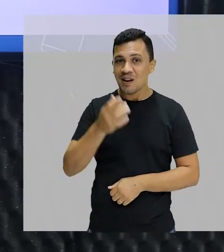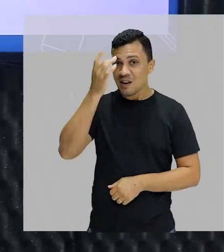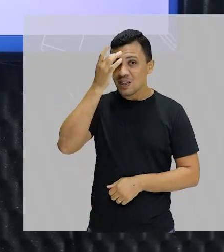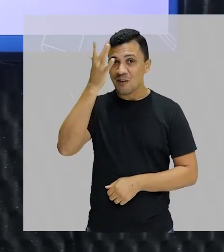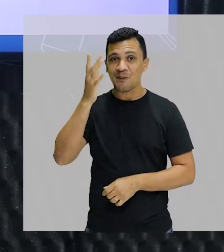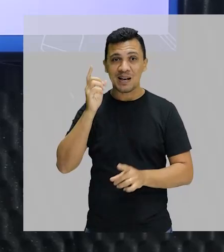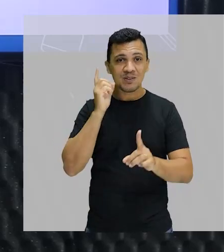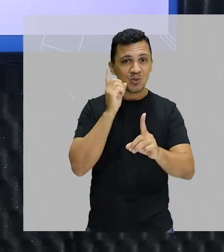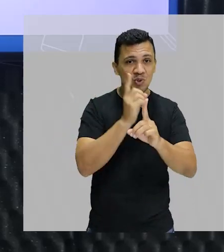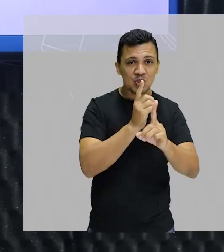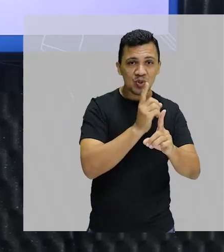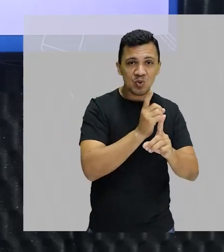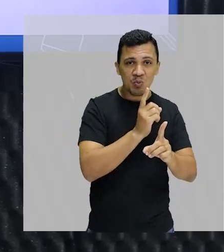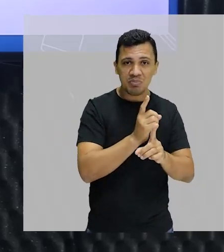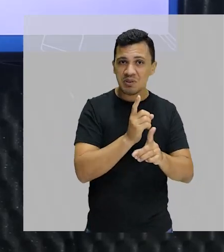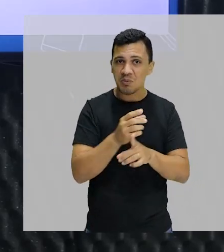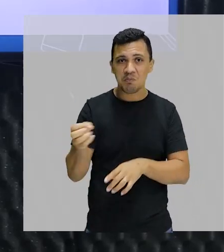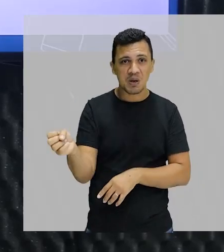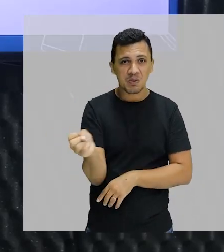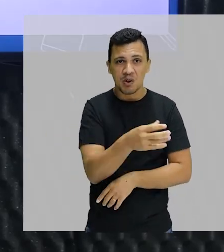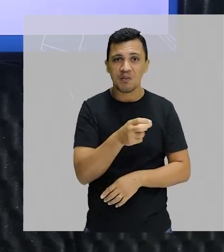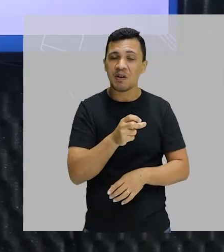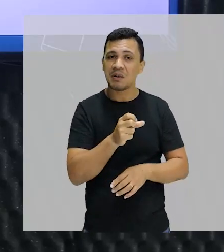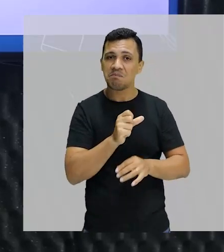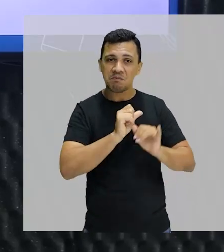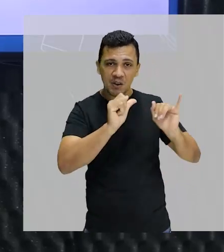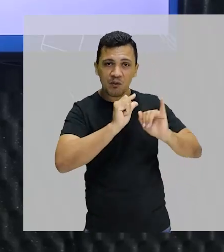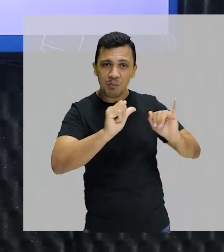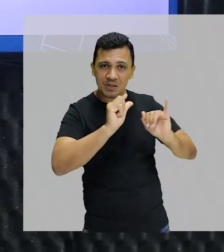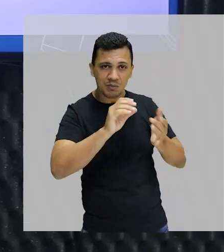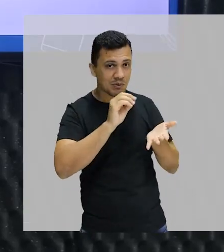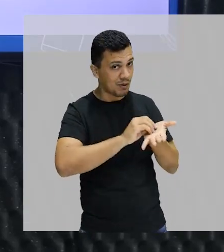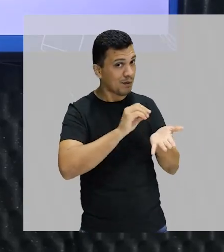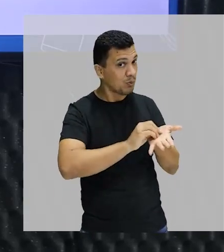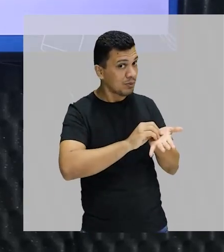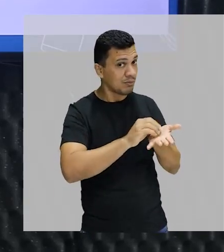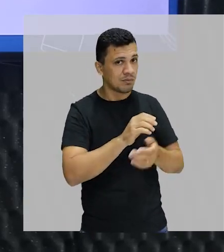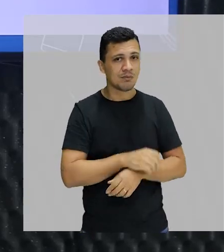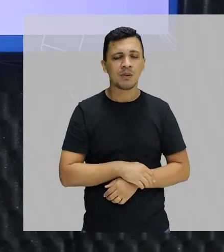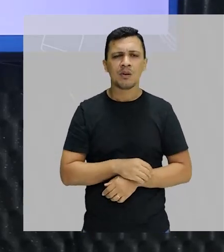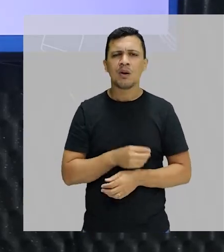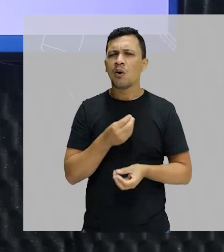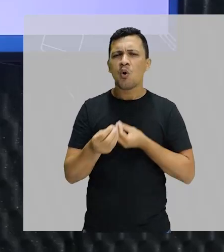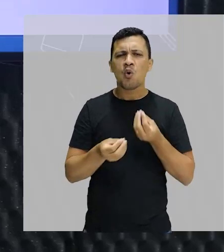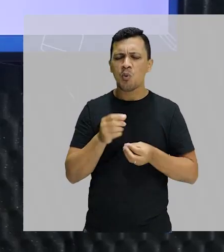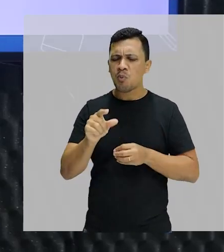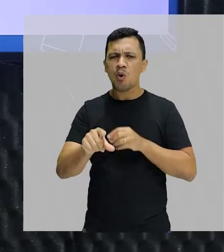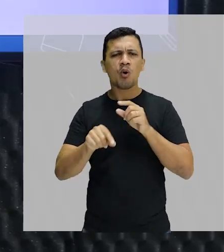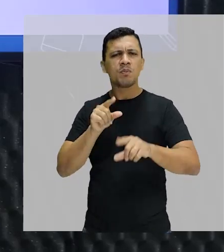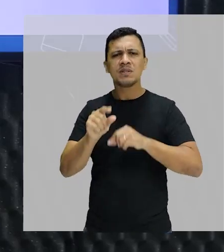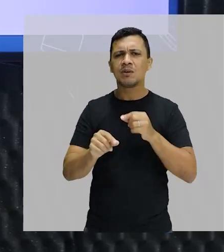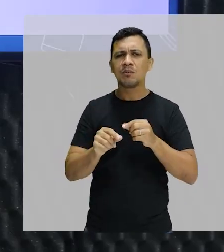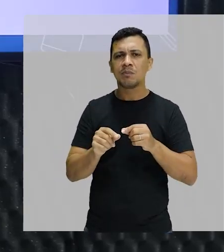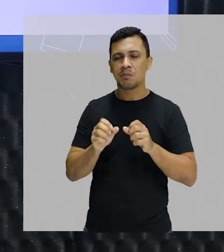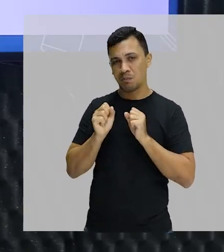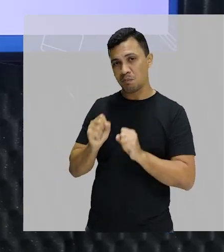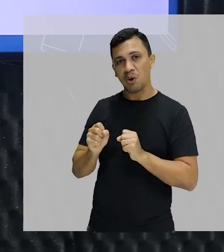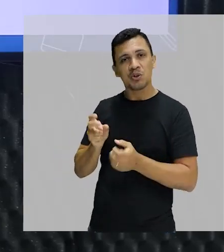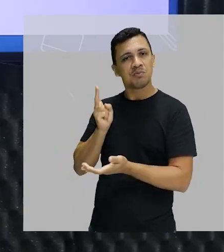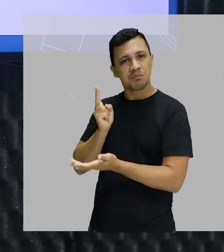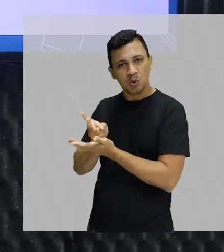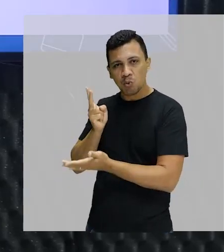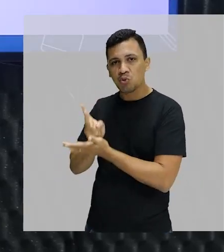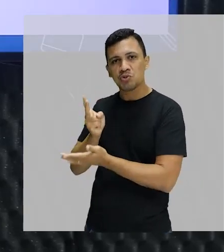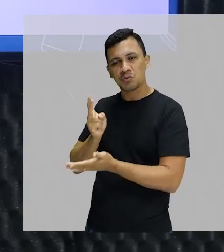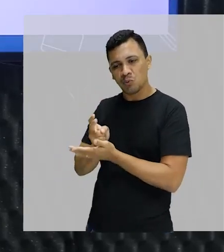gente descobrir qualquer informação que esteja faltando. Tem uma opção. Qual é a opção? Você continuar